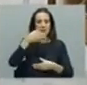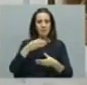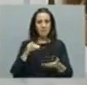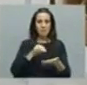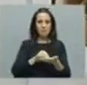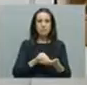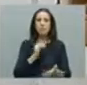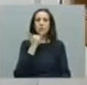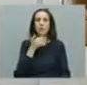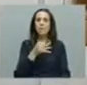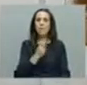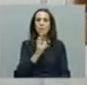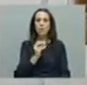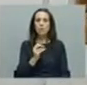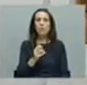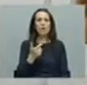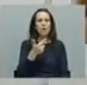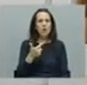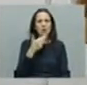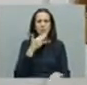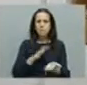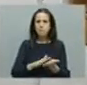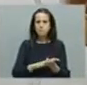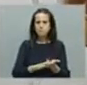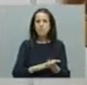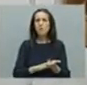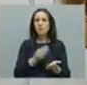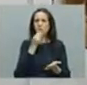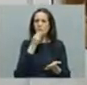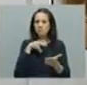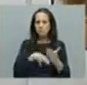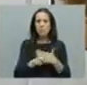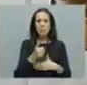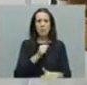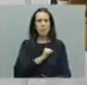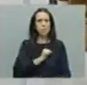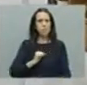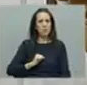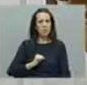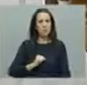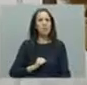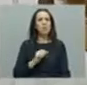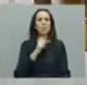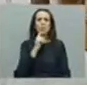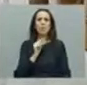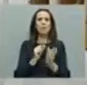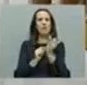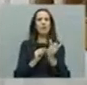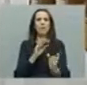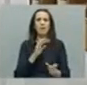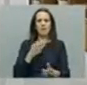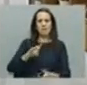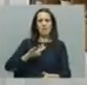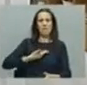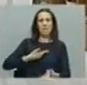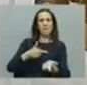Paulo. Paulo Lavana. Isto é um restaurante que só é bom para quem lá vai comer, porque para o exatamente, dono, um restaurante fiado, é assim, não é? Para o